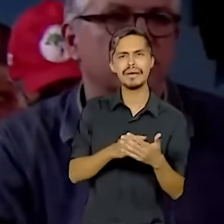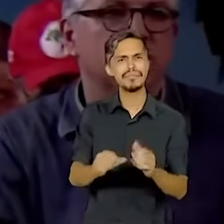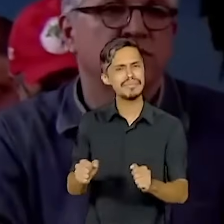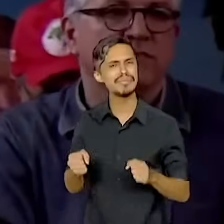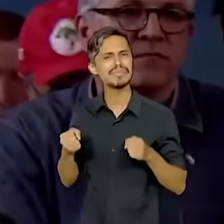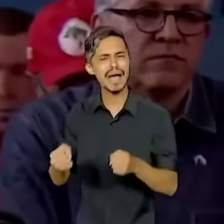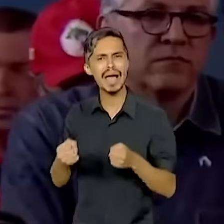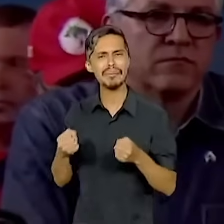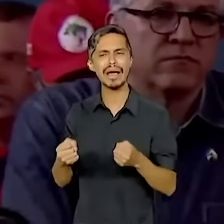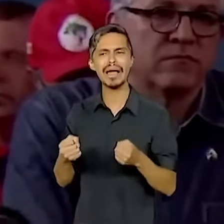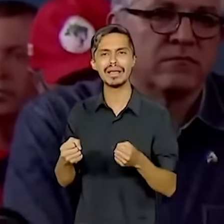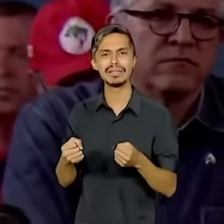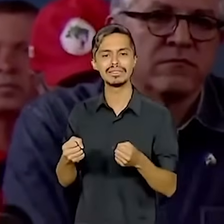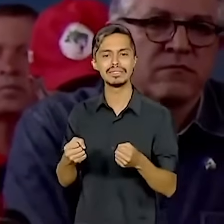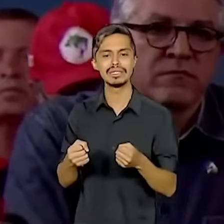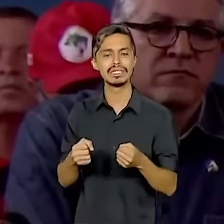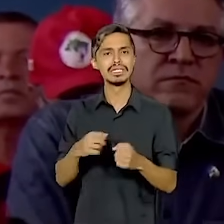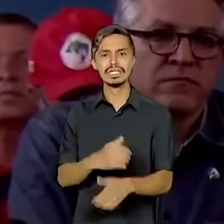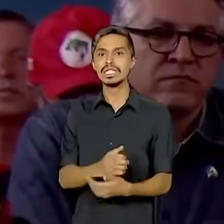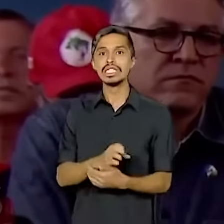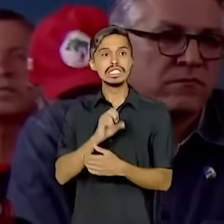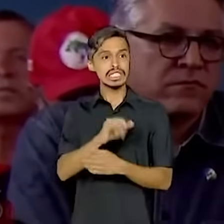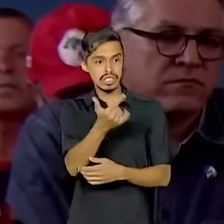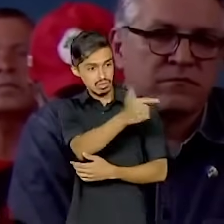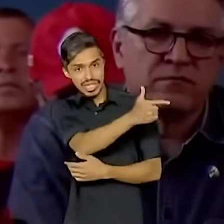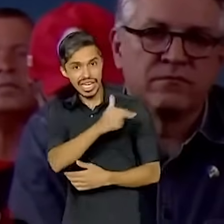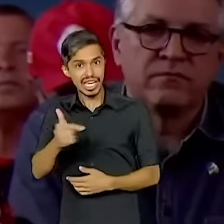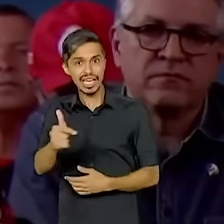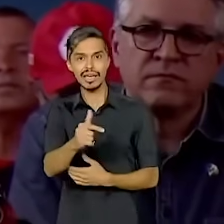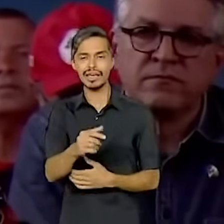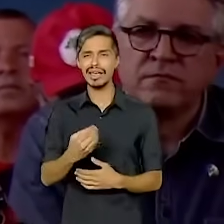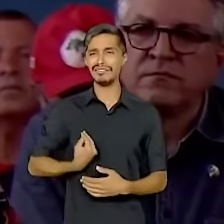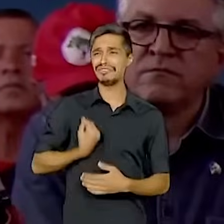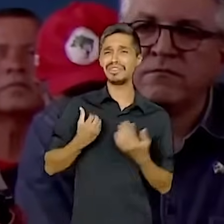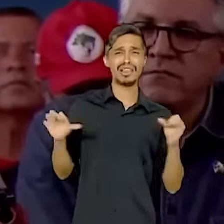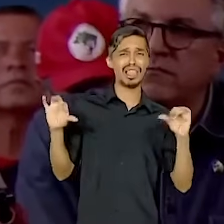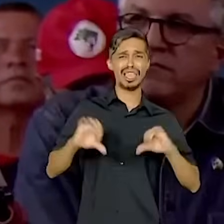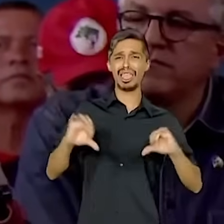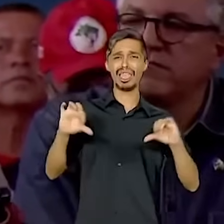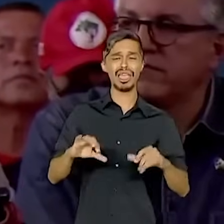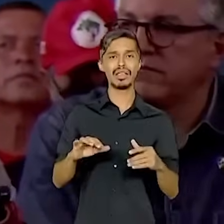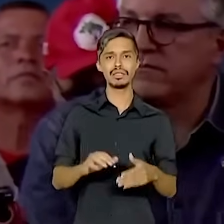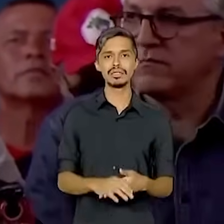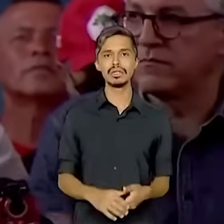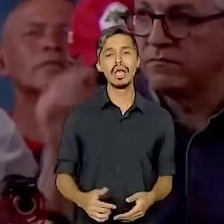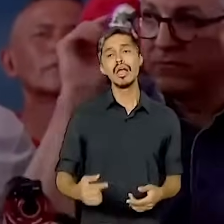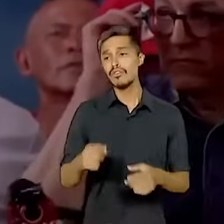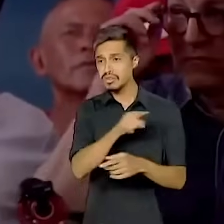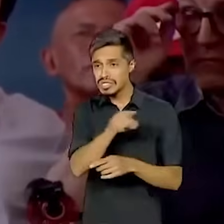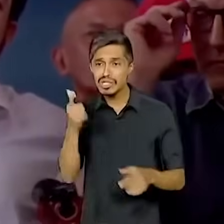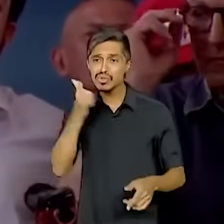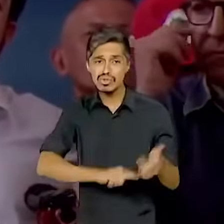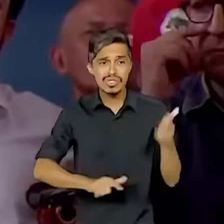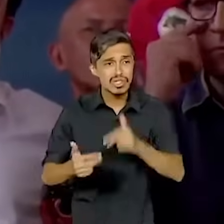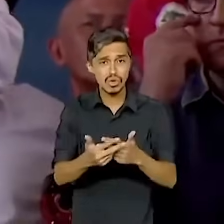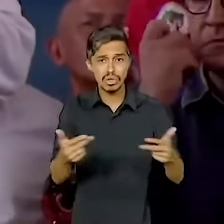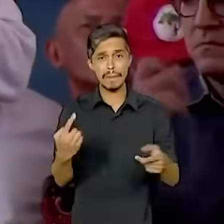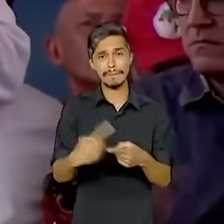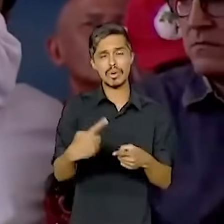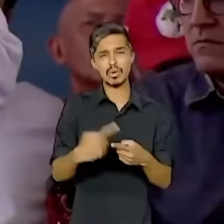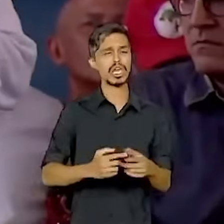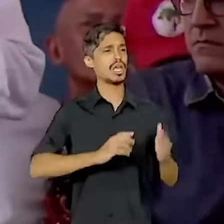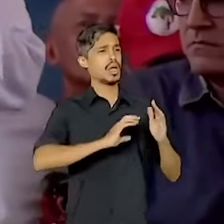tem nada. O que vocês estão conquistando hoje não é mérito do governo Lula, não é mérito do Bolo,